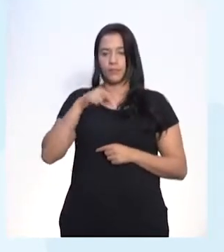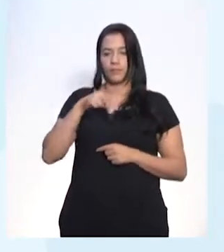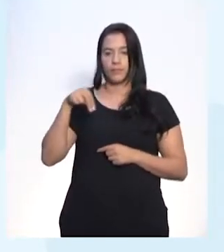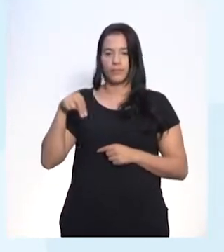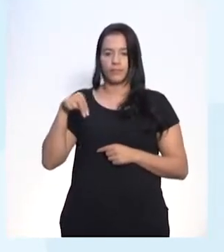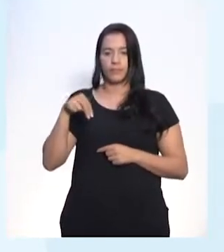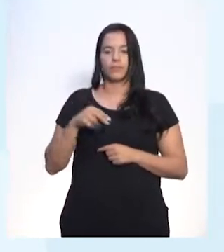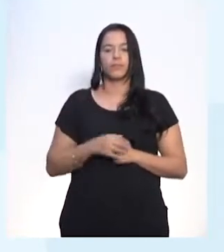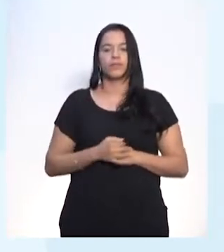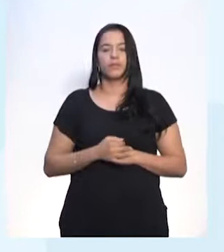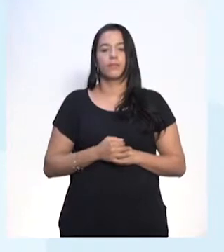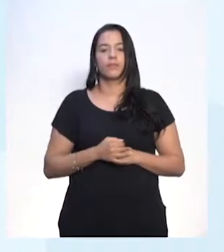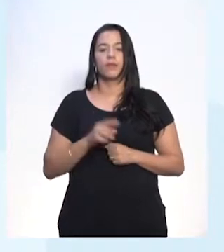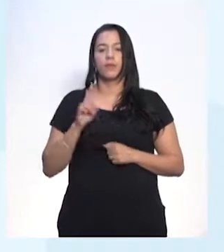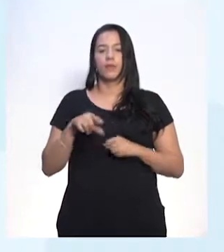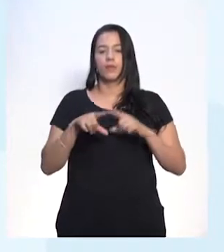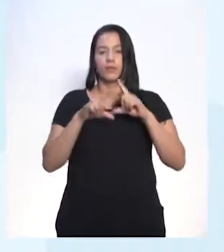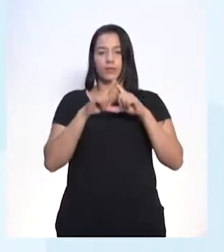N no triângulo